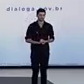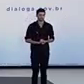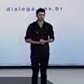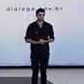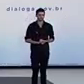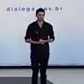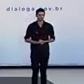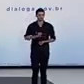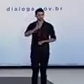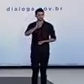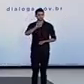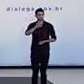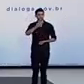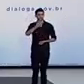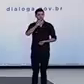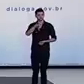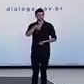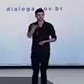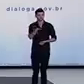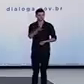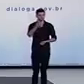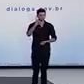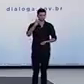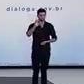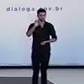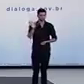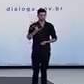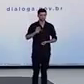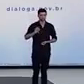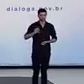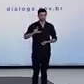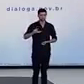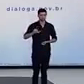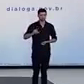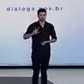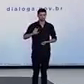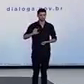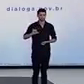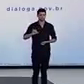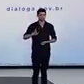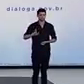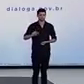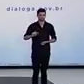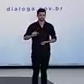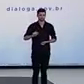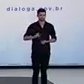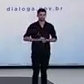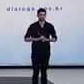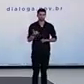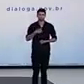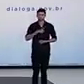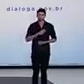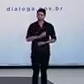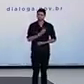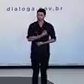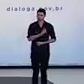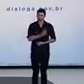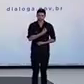Irã de Oliveira Cordeiro Júnior. Ivan, você está aqui?